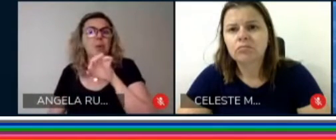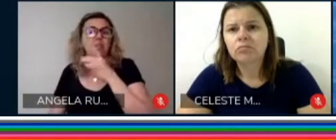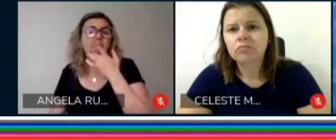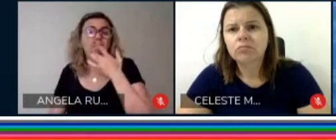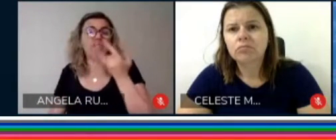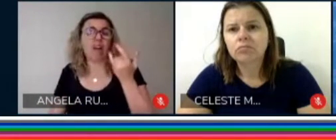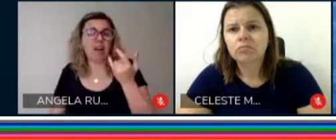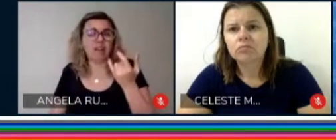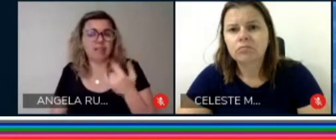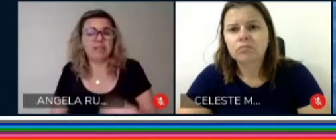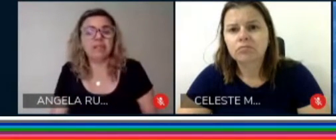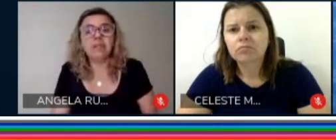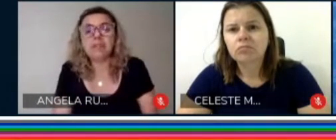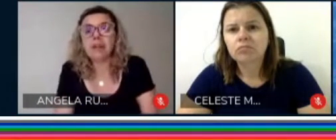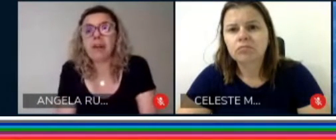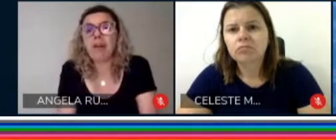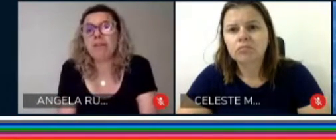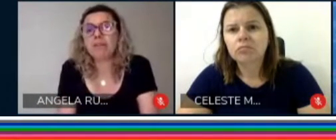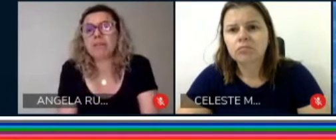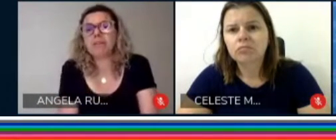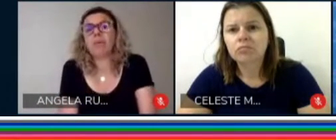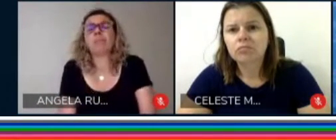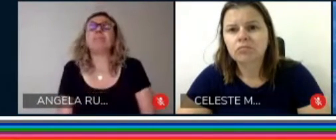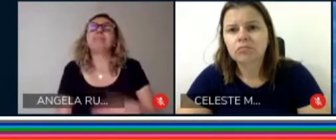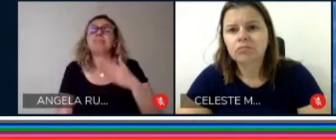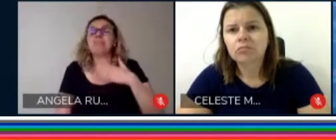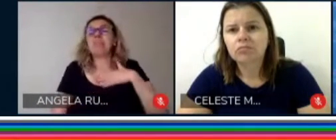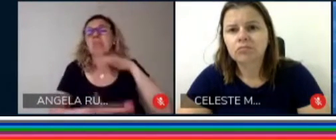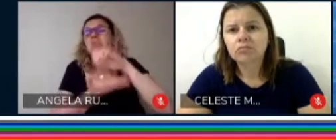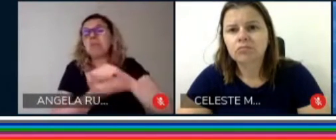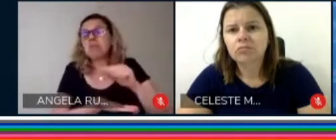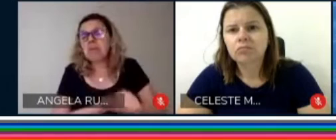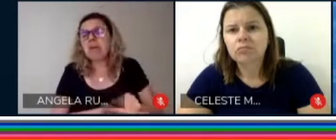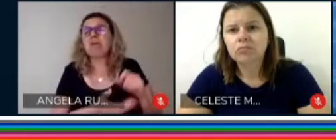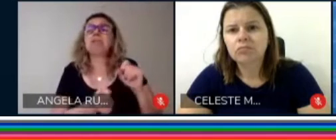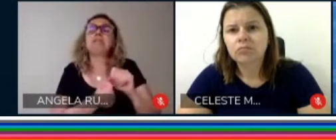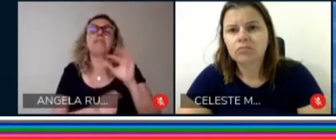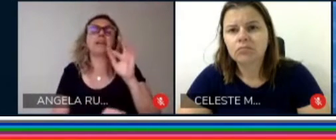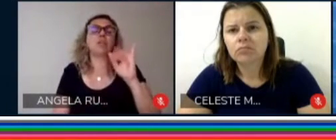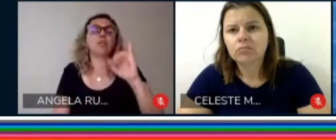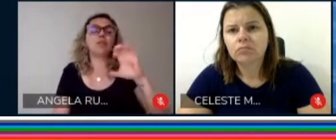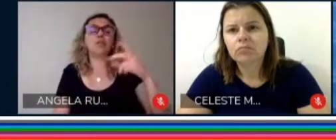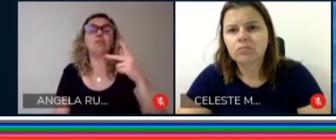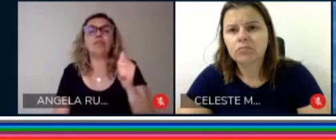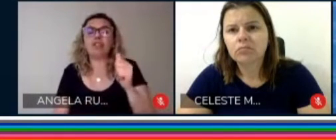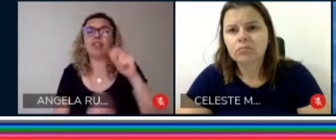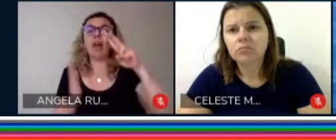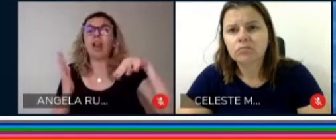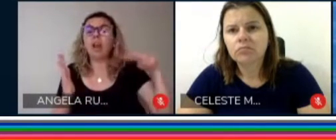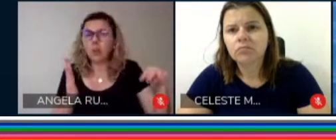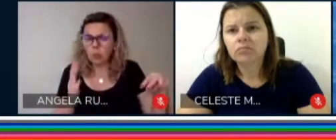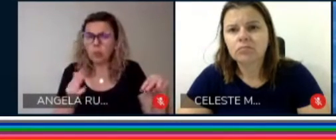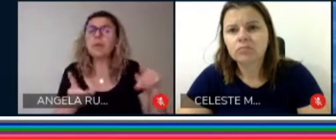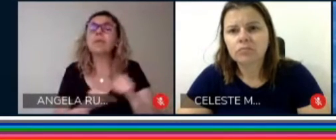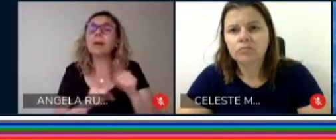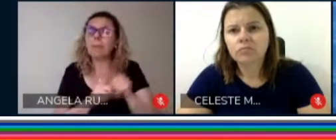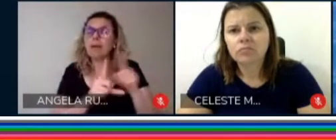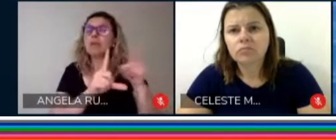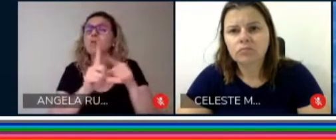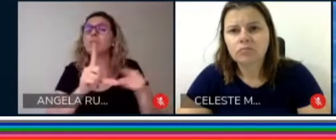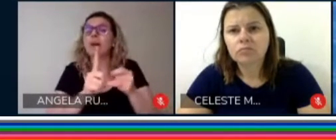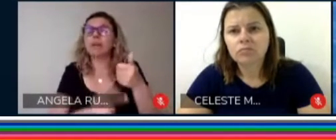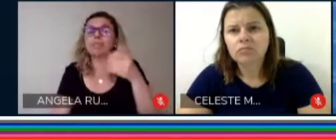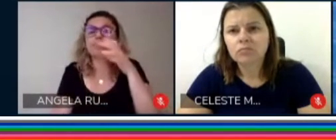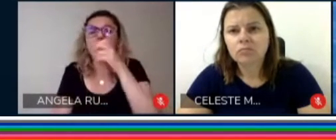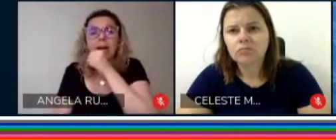né? Eu anoto, faço ficha de leitura, e ele ajuda a fazer, de certa forma, fichas de leitura mais ágeis